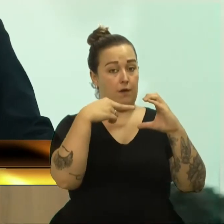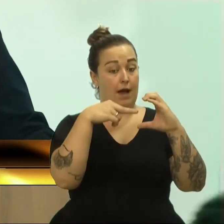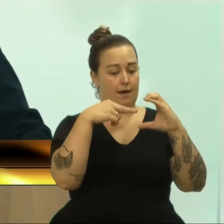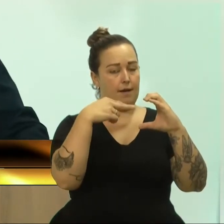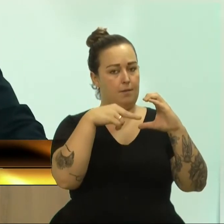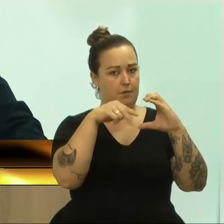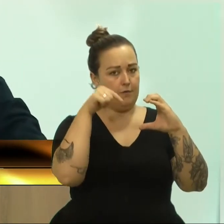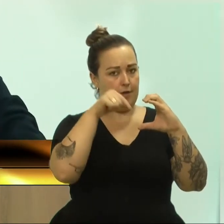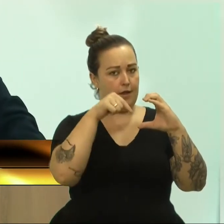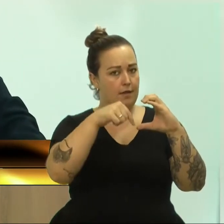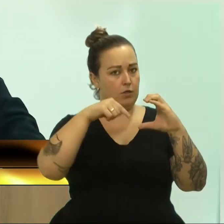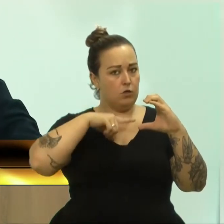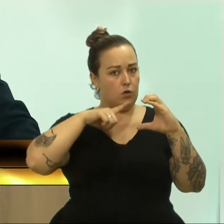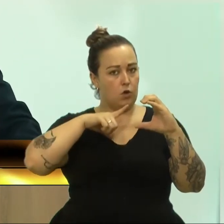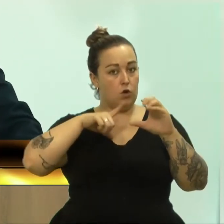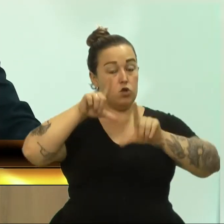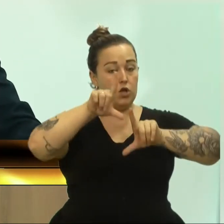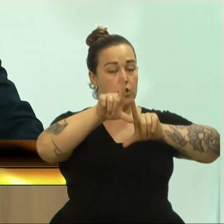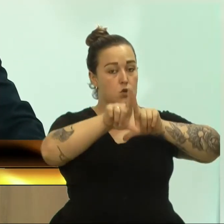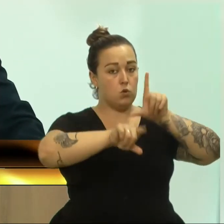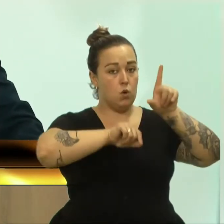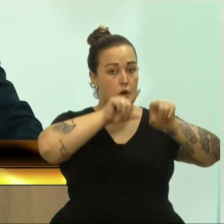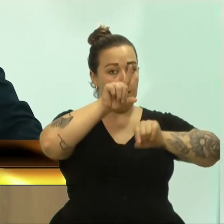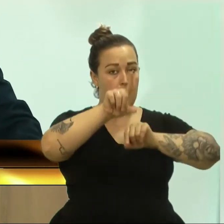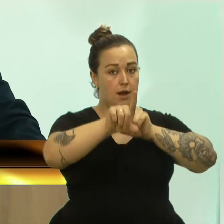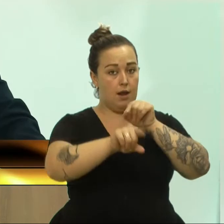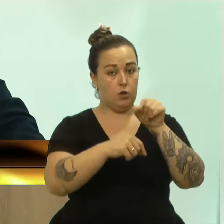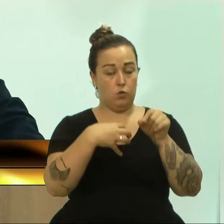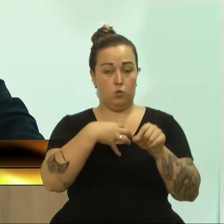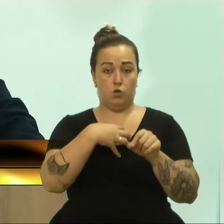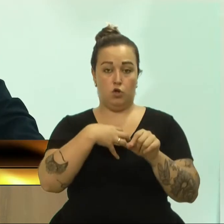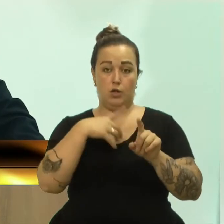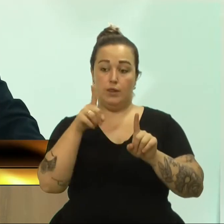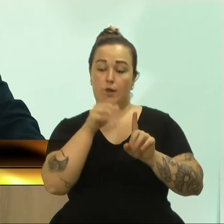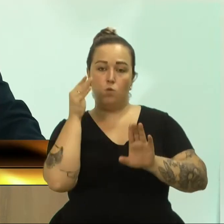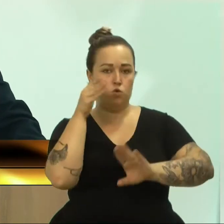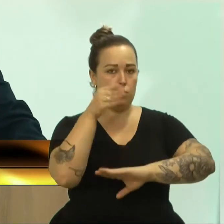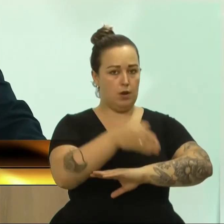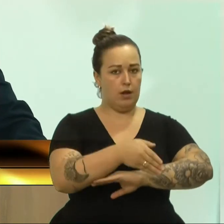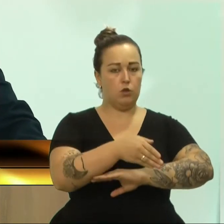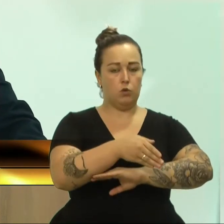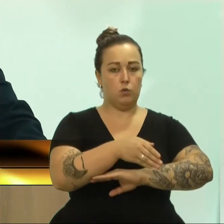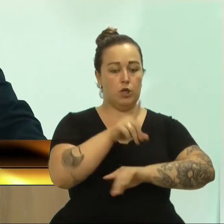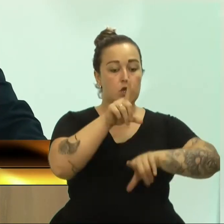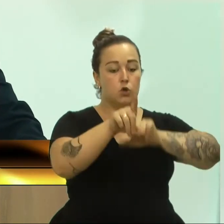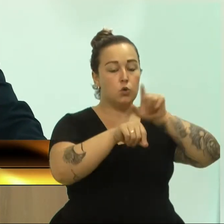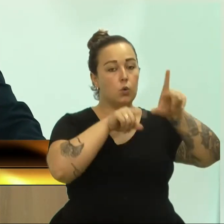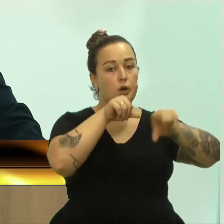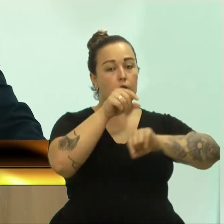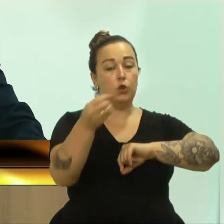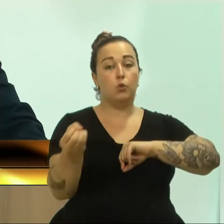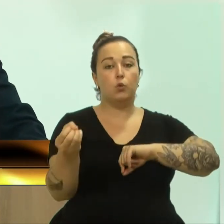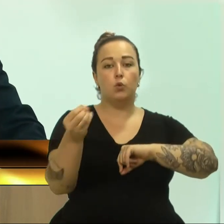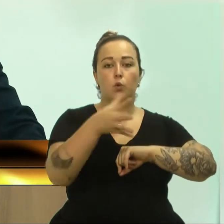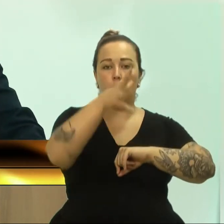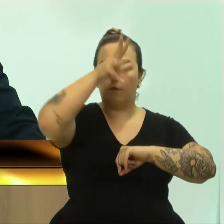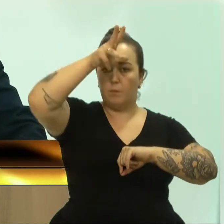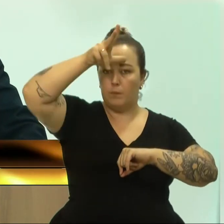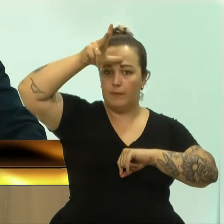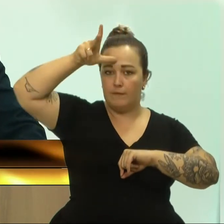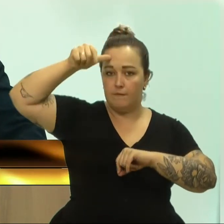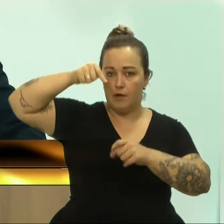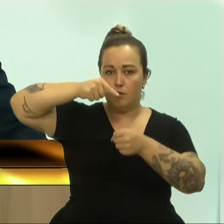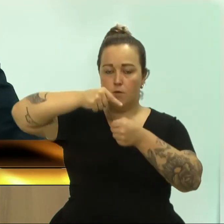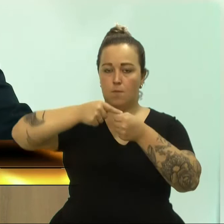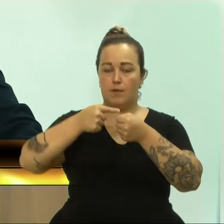forma indireta, conforme a legislação, um novo prefeito de Caxias do Sul. E se assim a legislação determina,